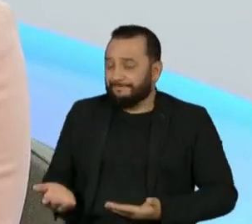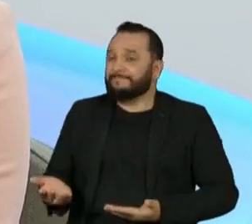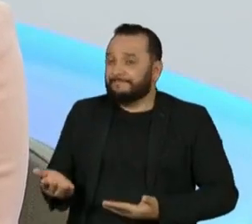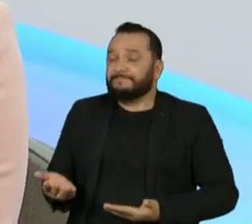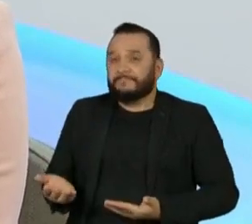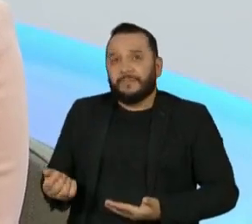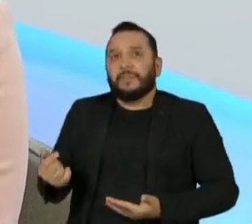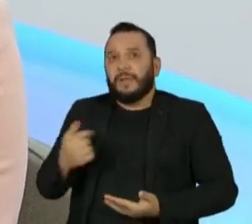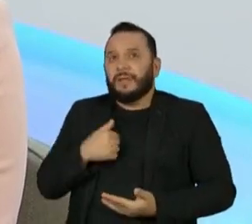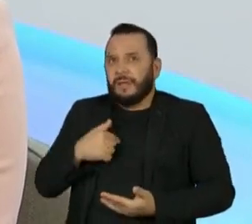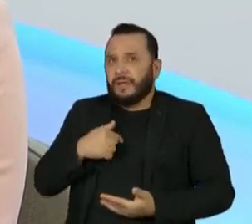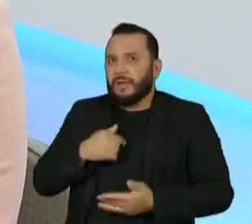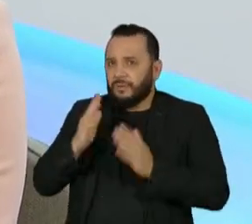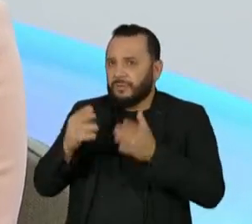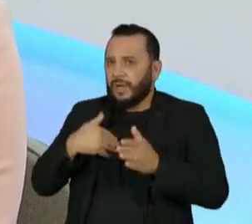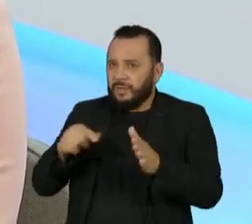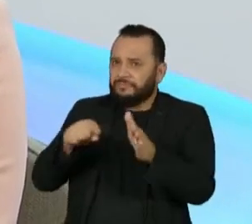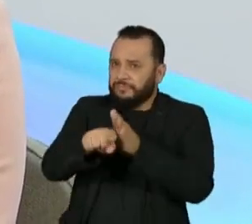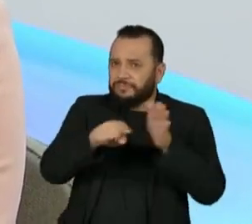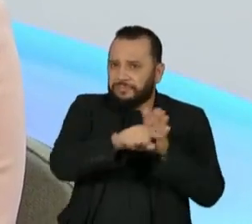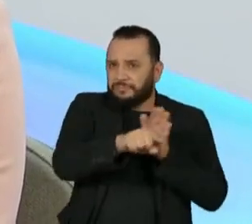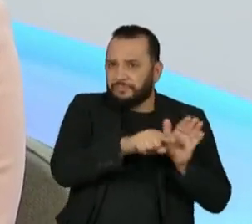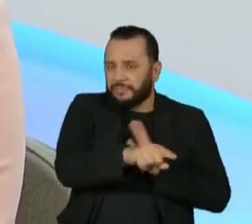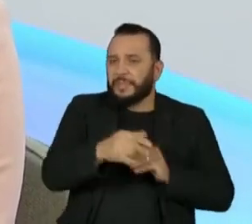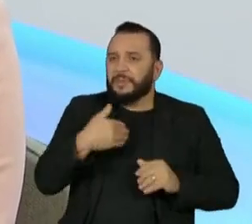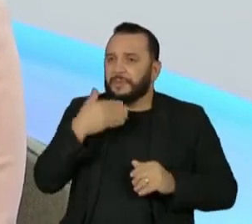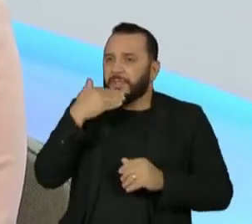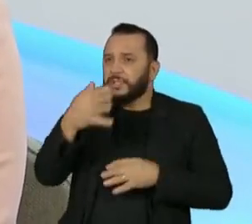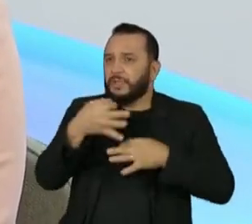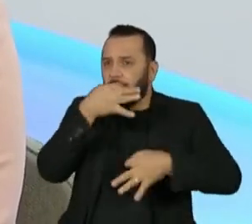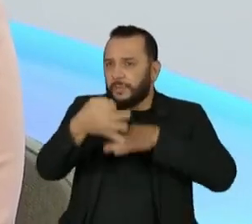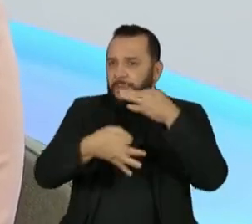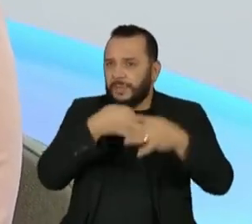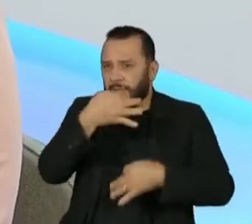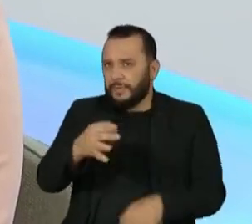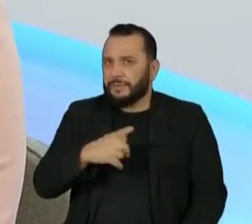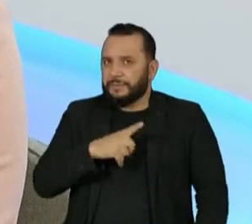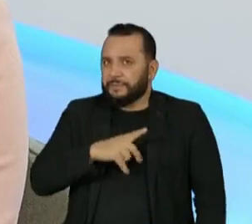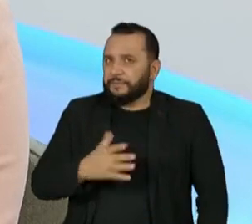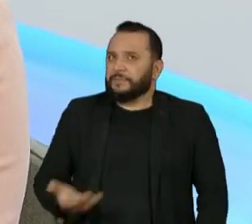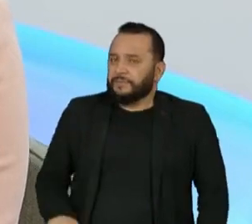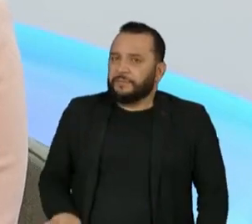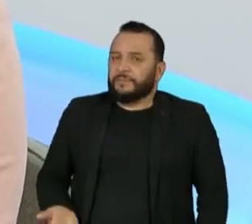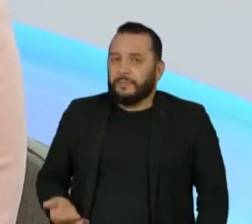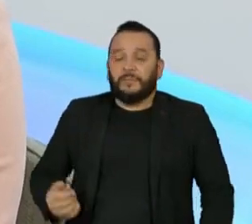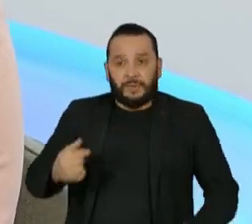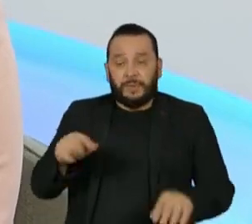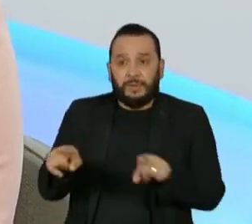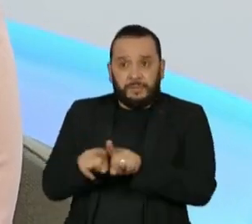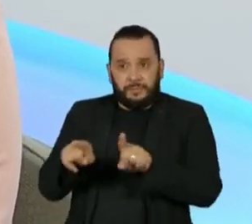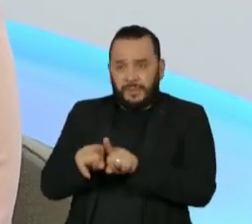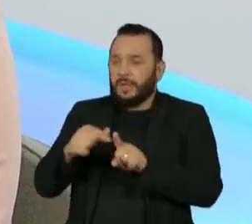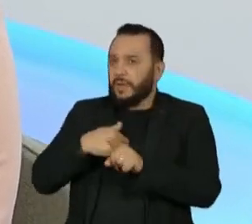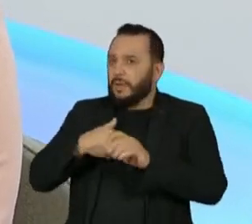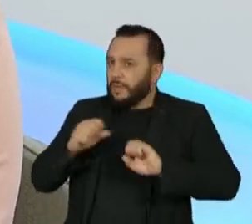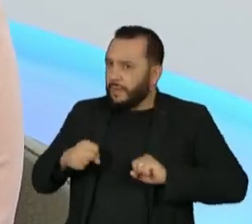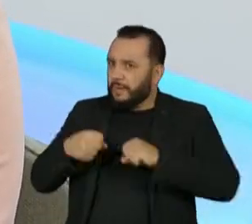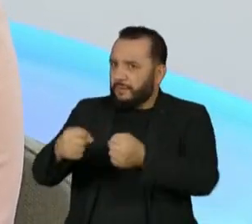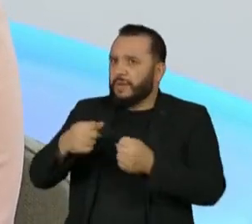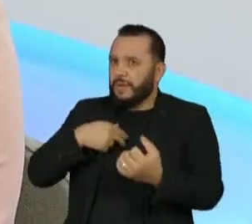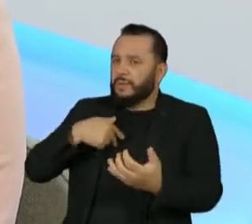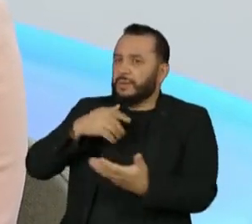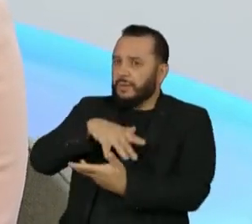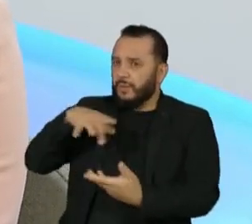que suscitei perante a Corte pedindo a sua manifestação. E como também defensora do Estado Democrático